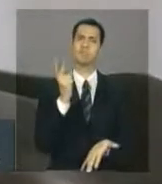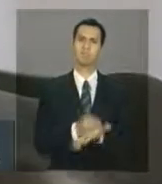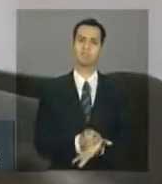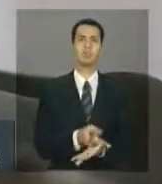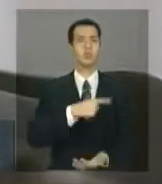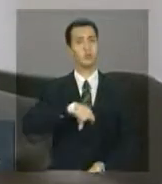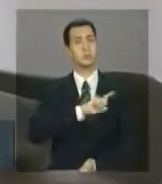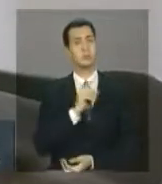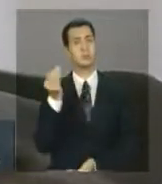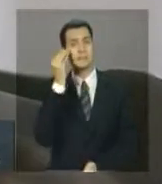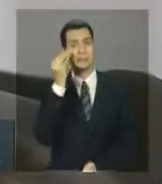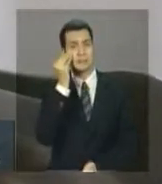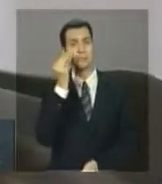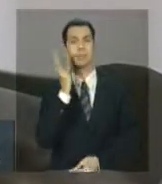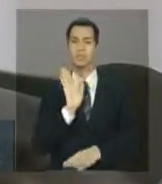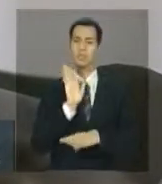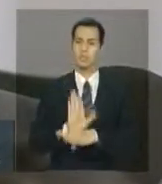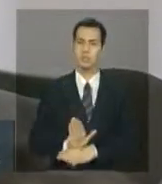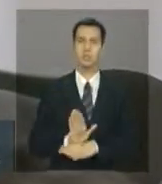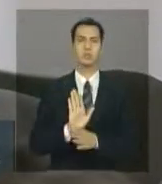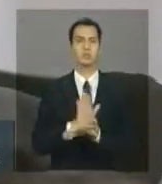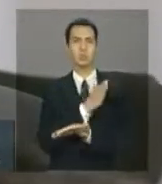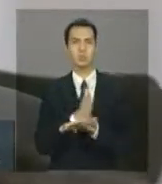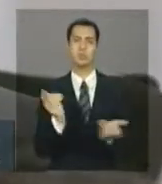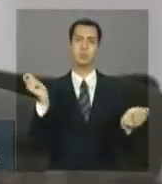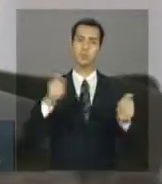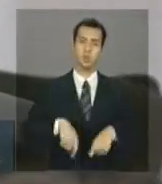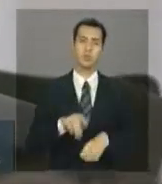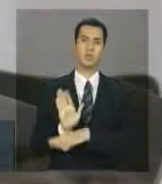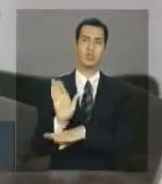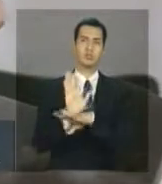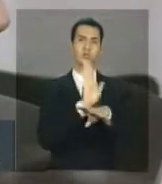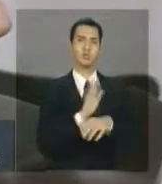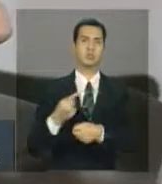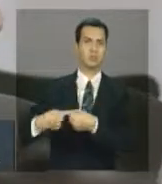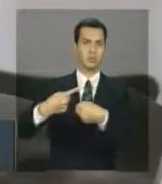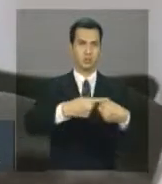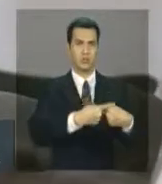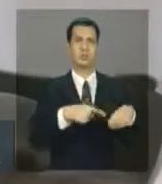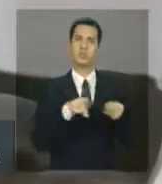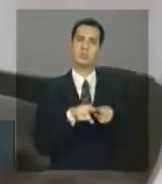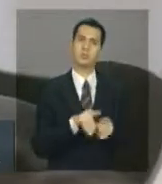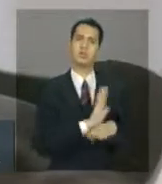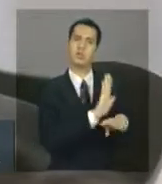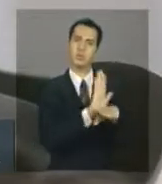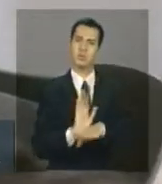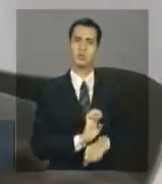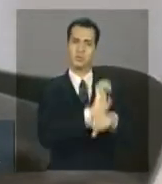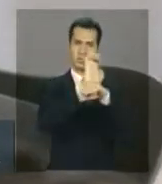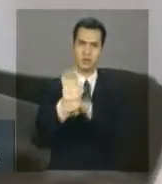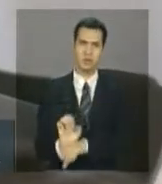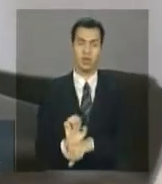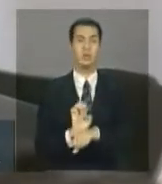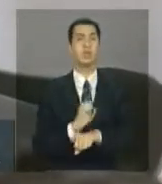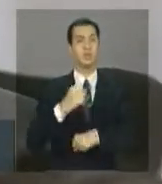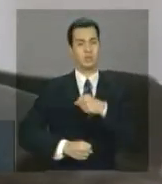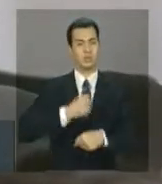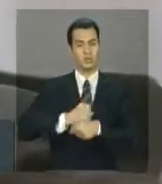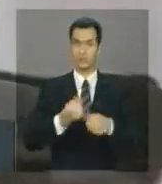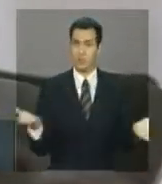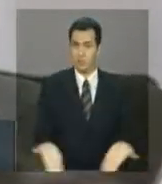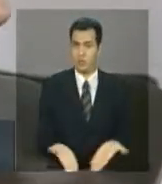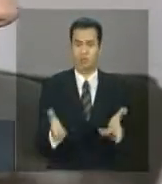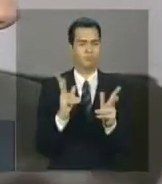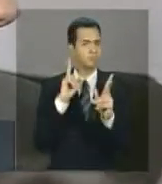vão possibilitar empreendimentos nos municípios, nos estados. Então, não será diferente este ano do ano